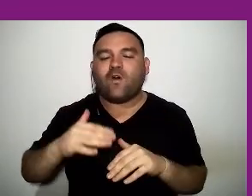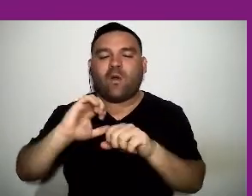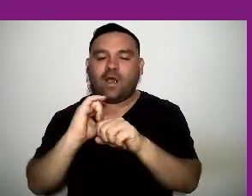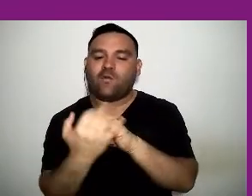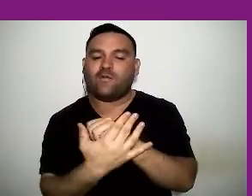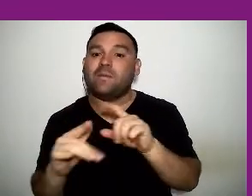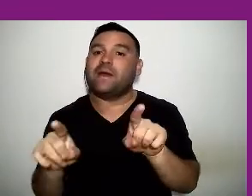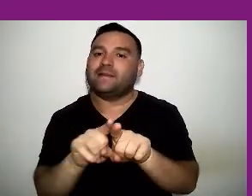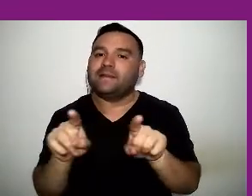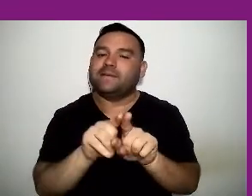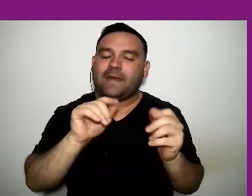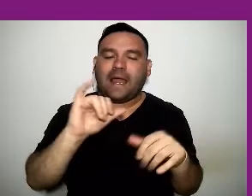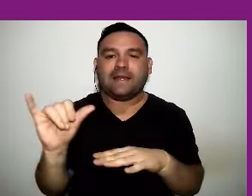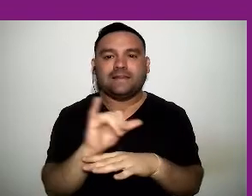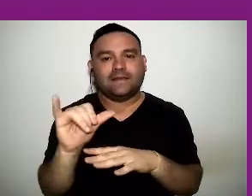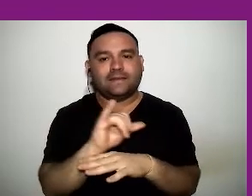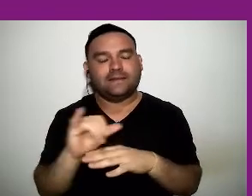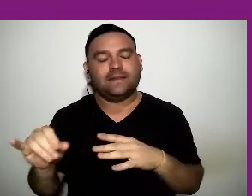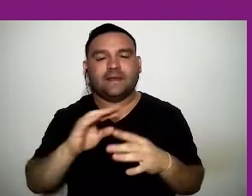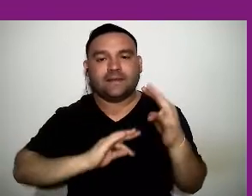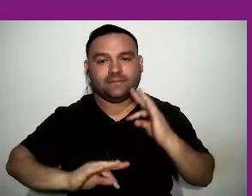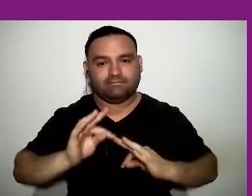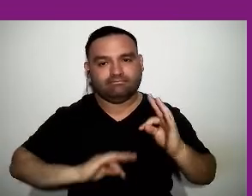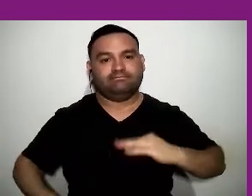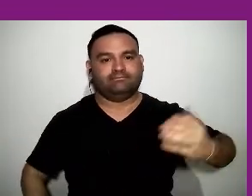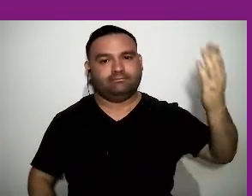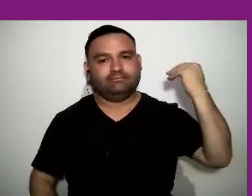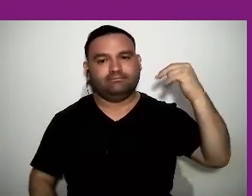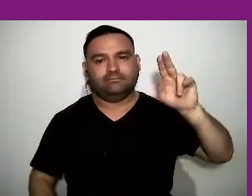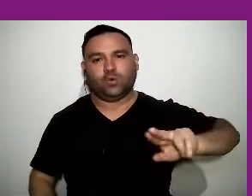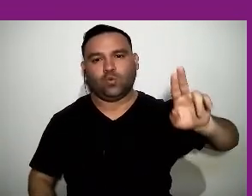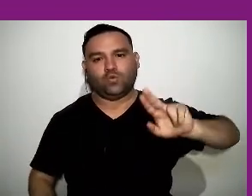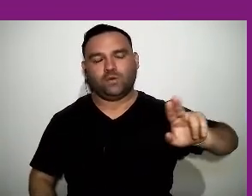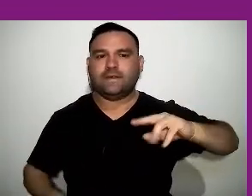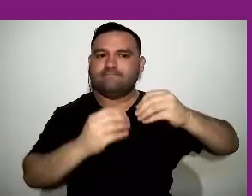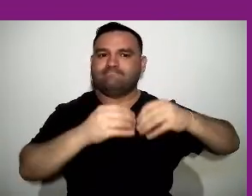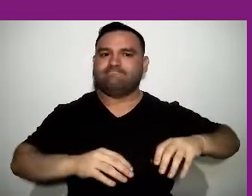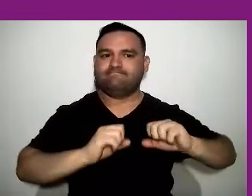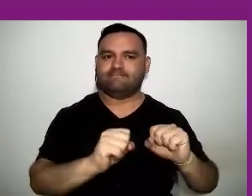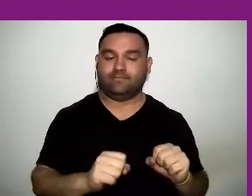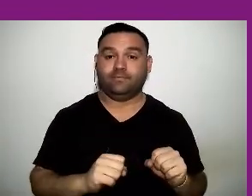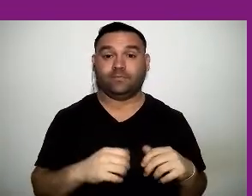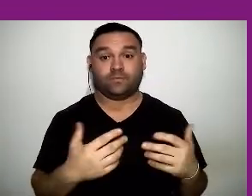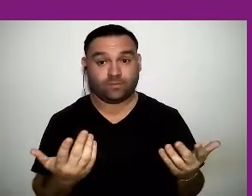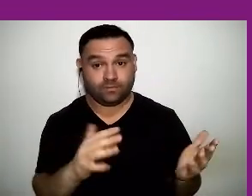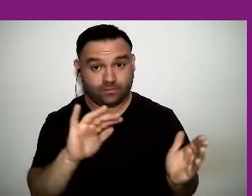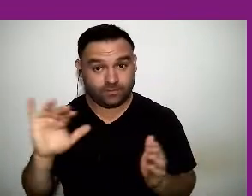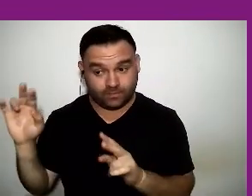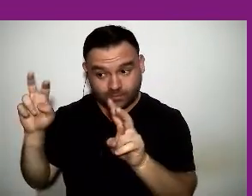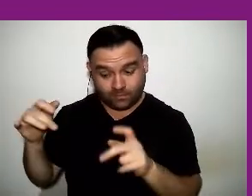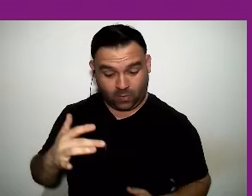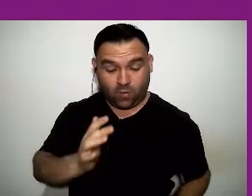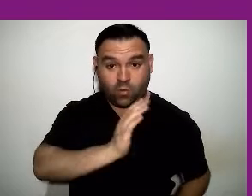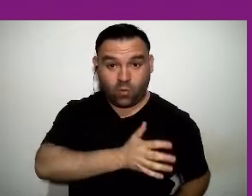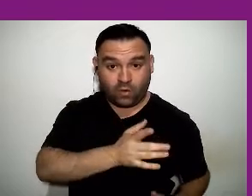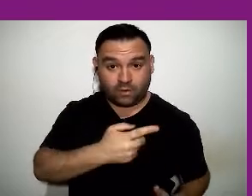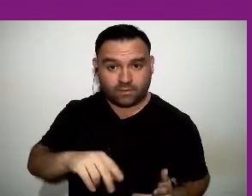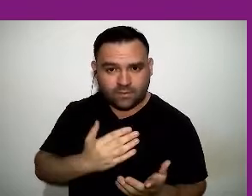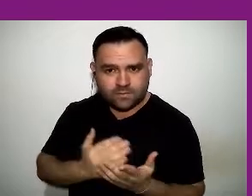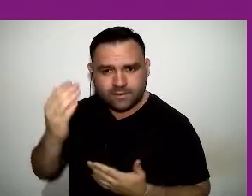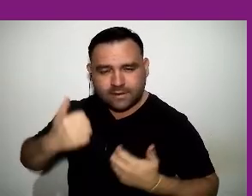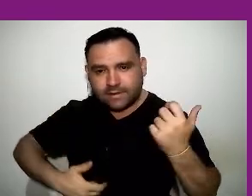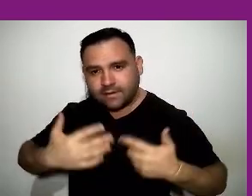doença, mas também à estratégia terapêutica que estava sendo utilizada. Bem, no coração, nós inicialmente,